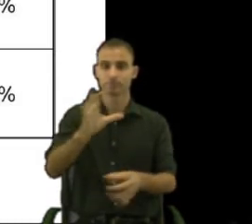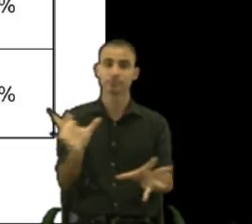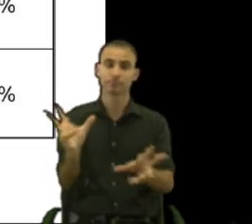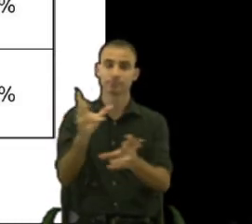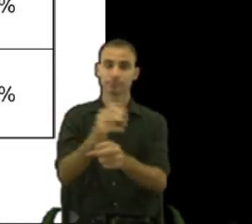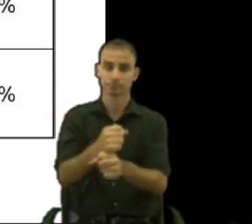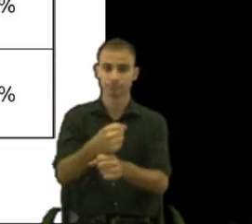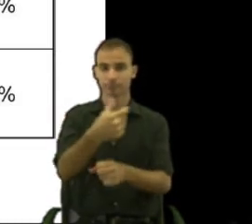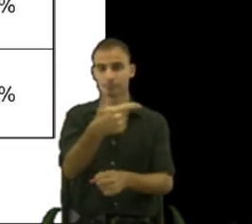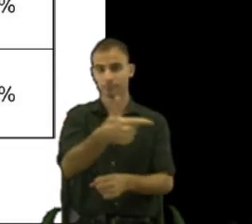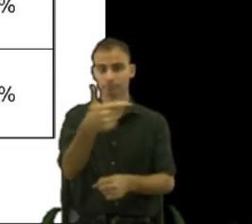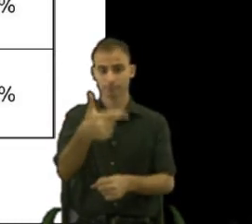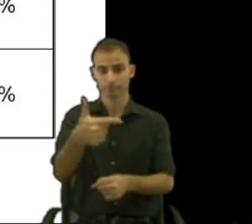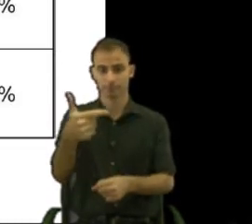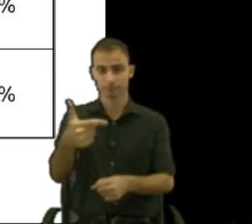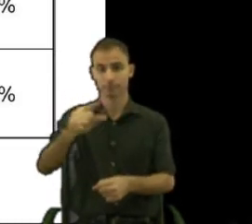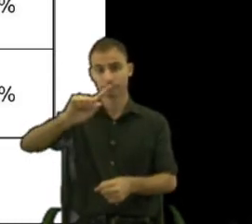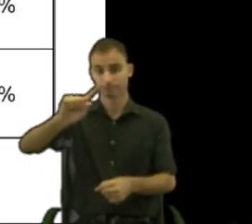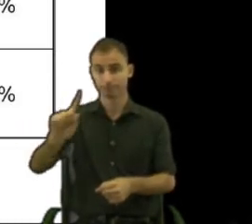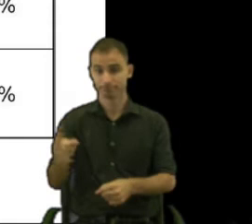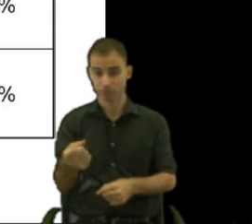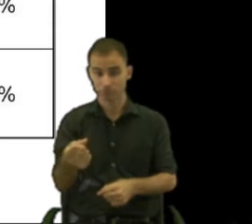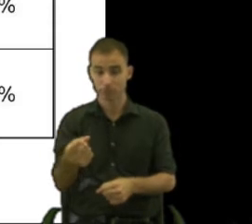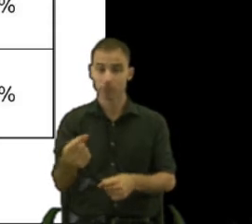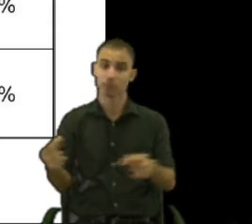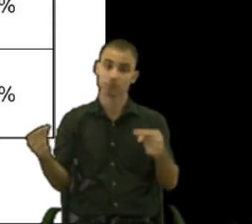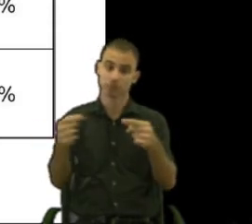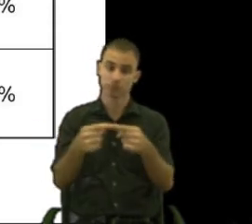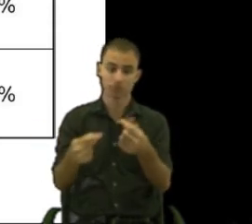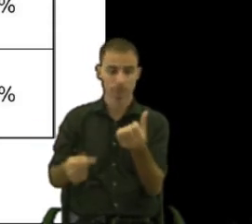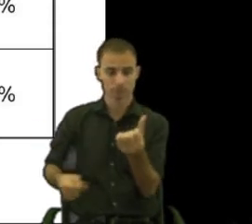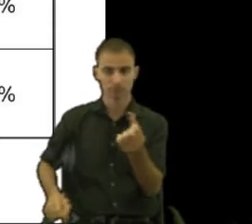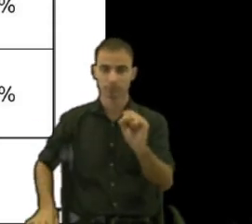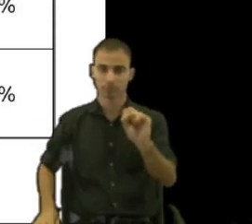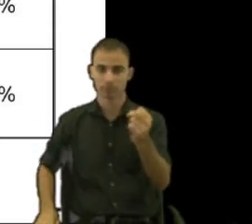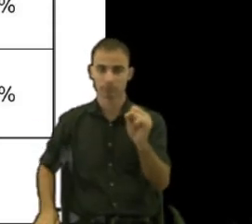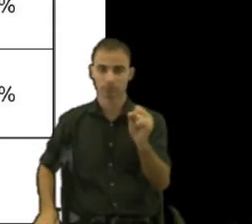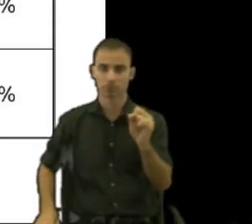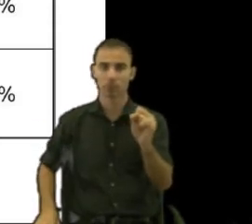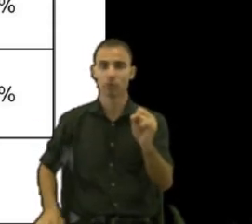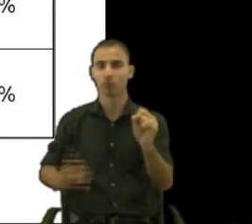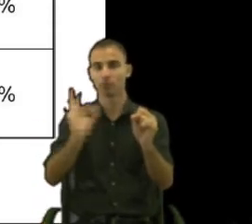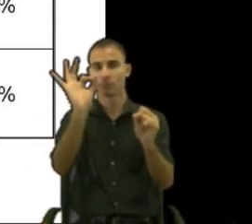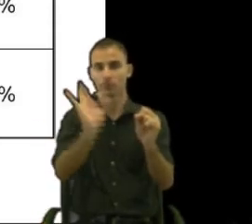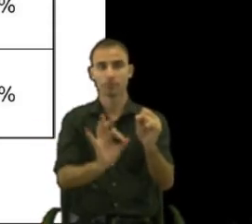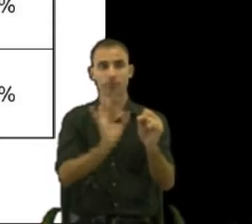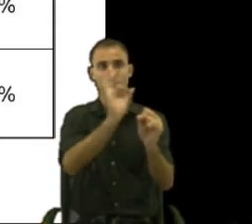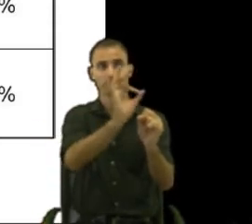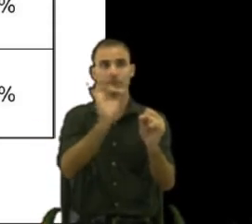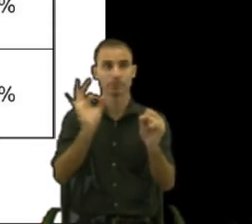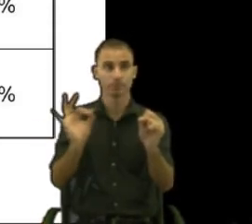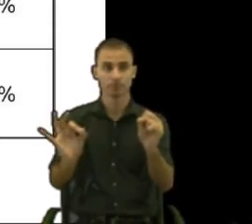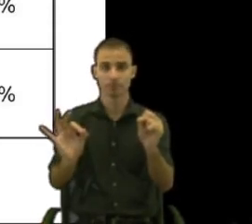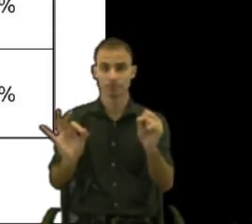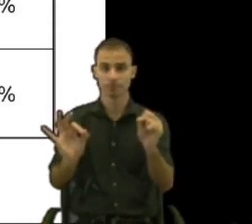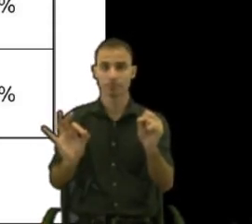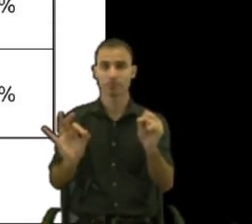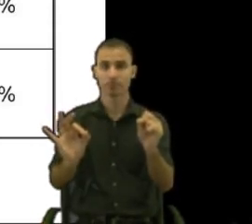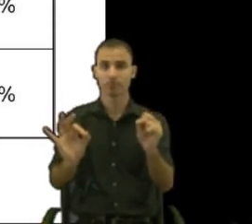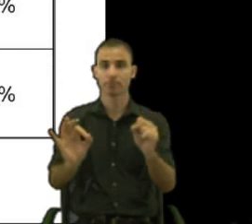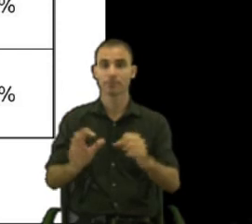sendo 68% do Tesouro Municipal, né, 152 milhões 517